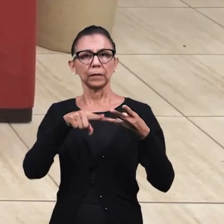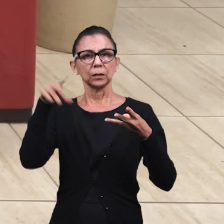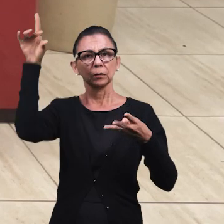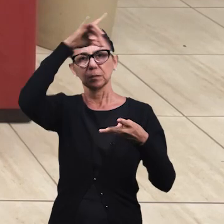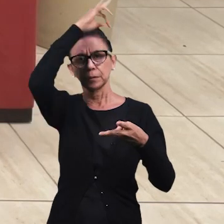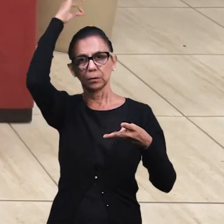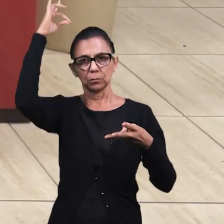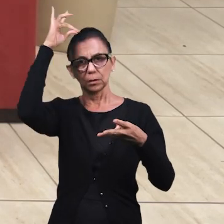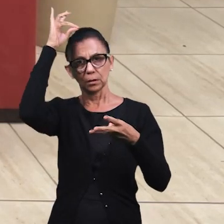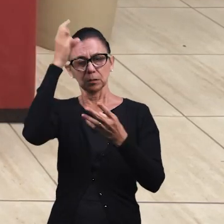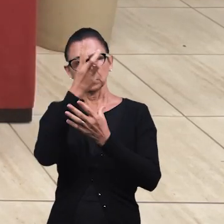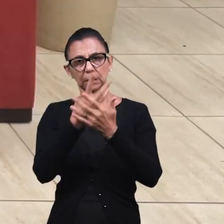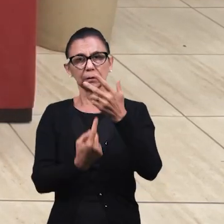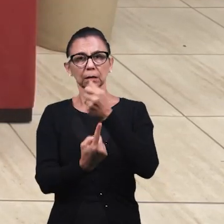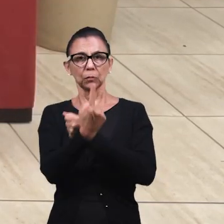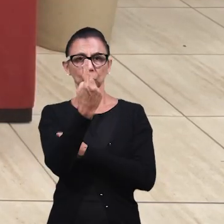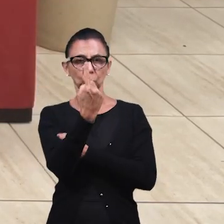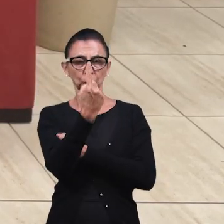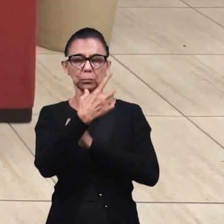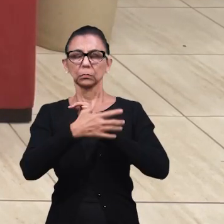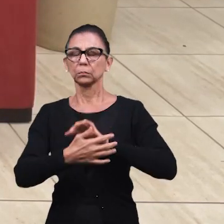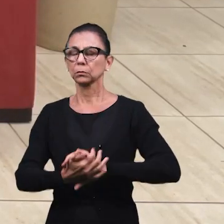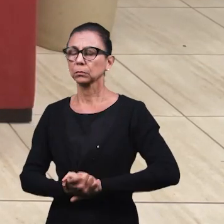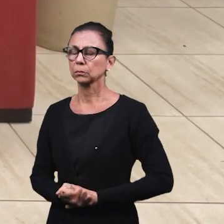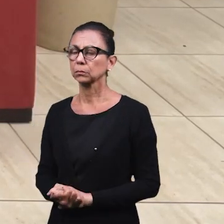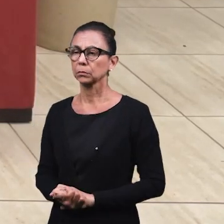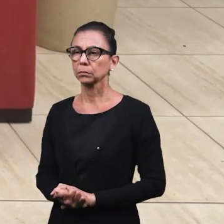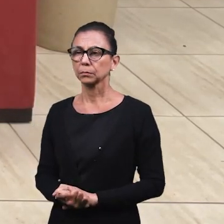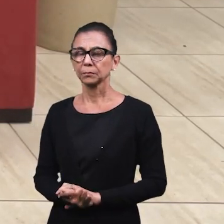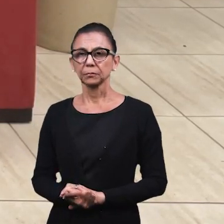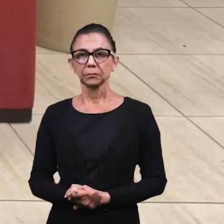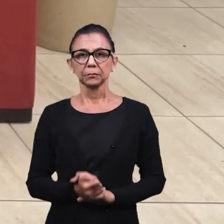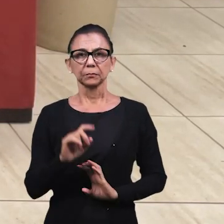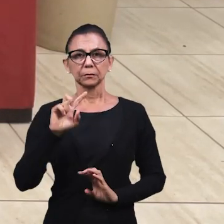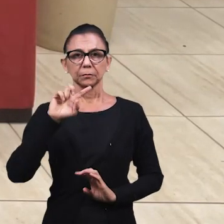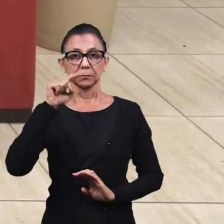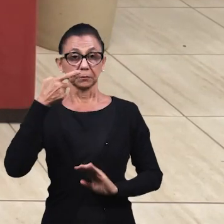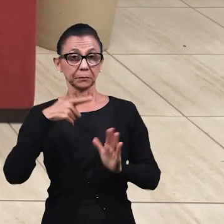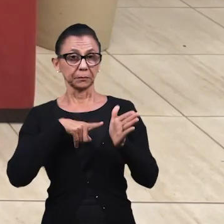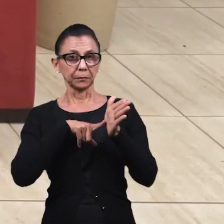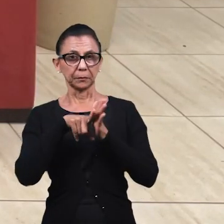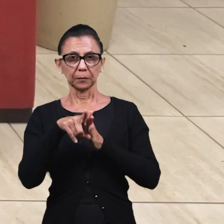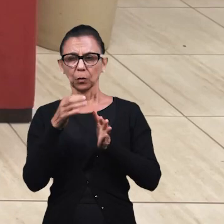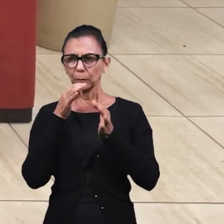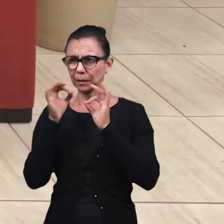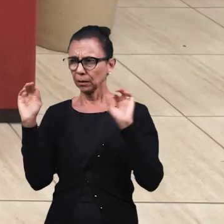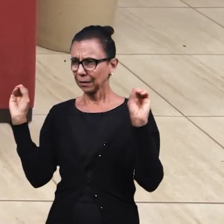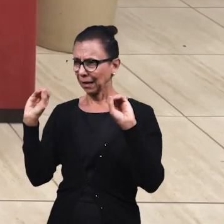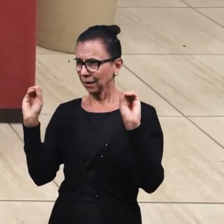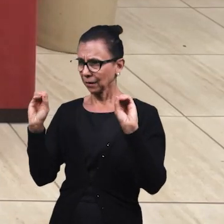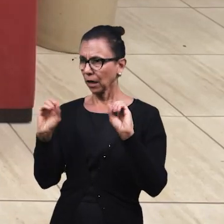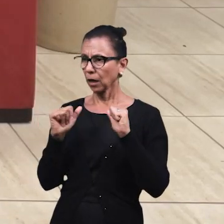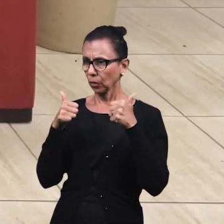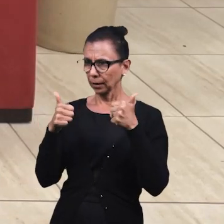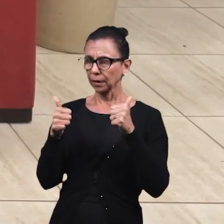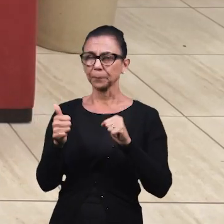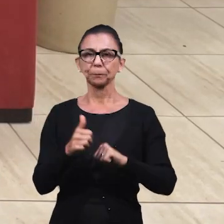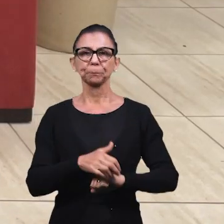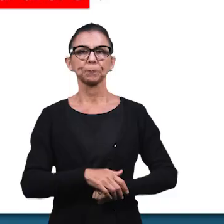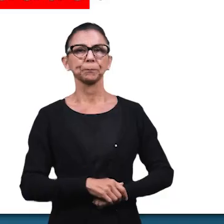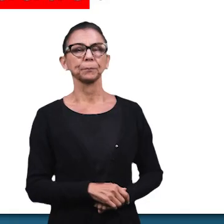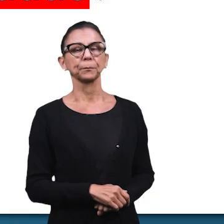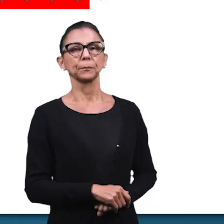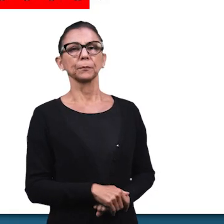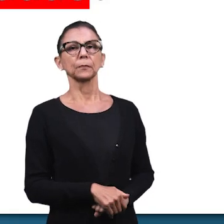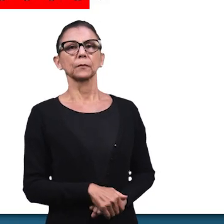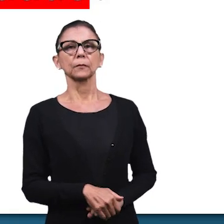alguma coisa sobre isso, mas... Muito completo. Muito bem apresentado. Sim, Não é isso? Muito bom. Vamos à nossa próxima pergunta, então, de número 7. A pergunta